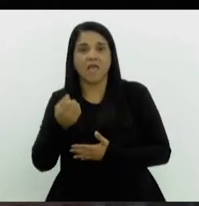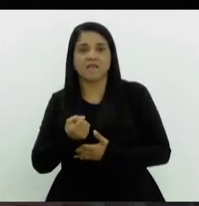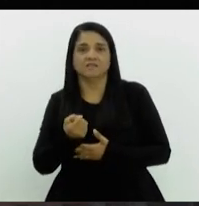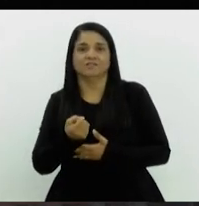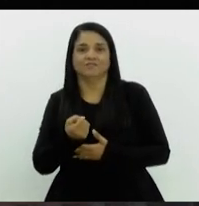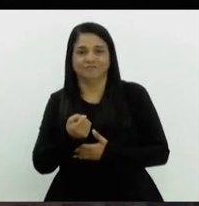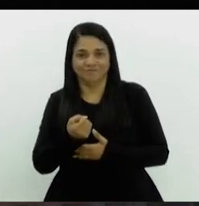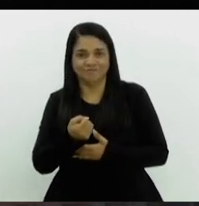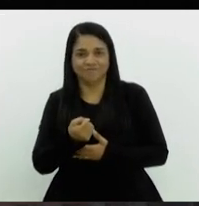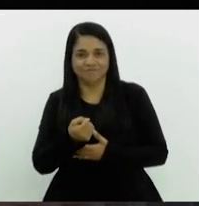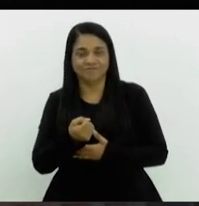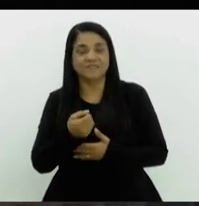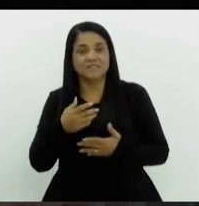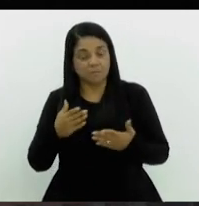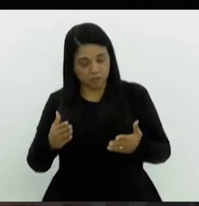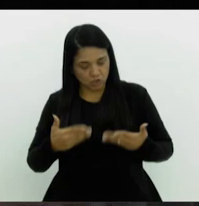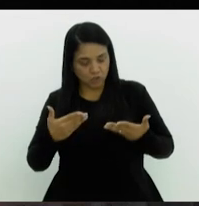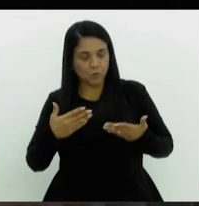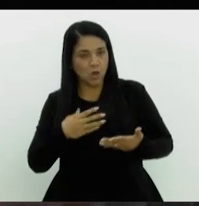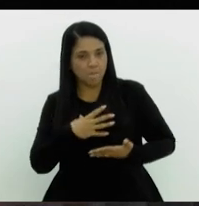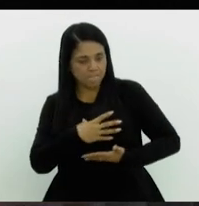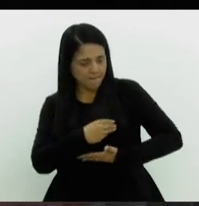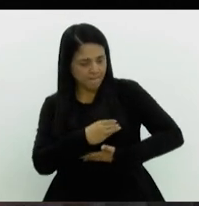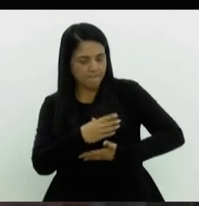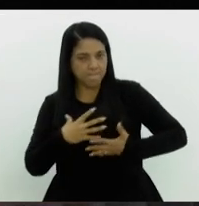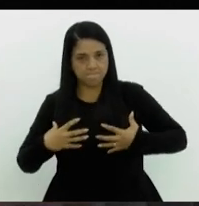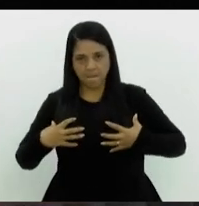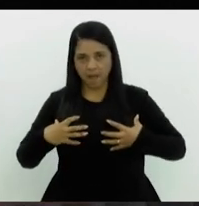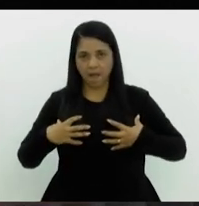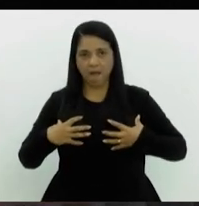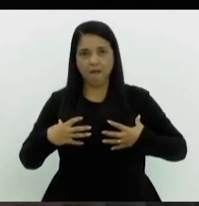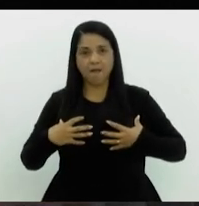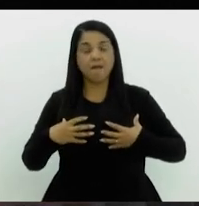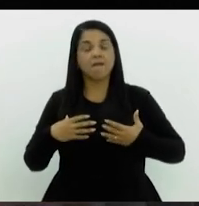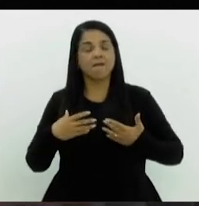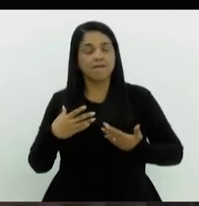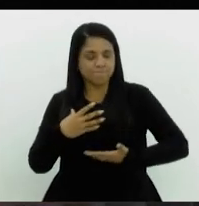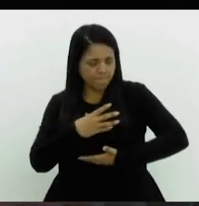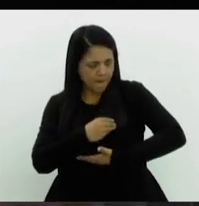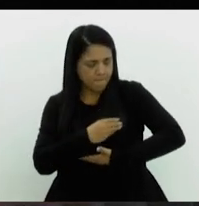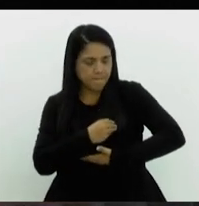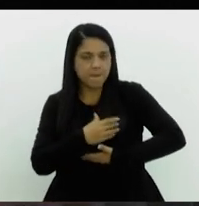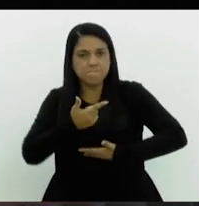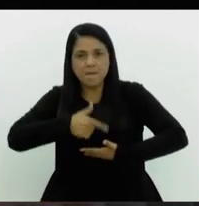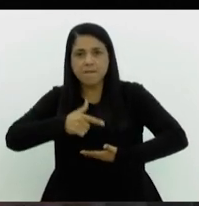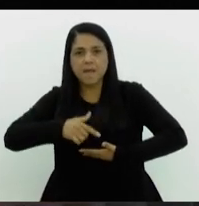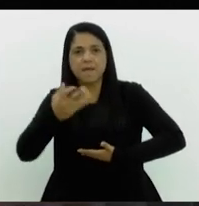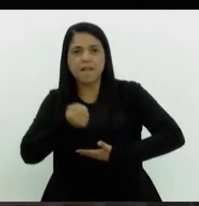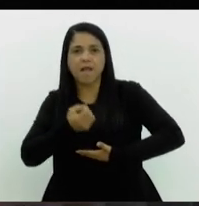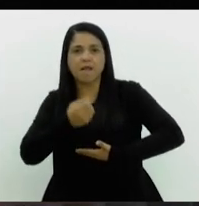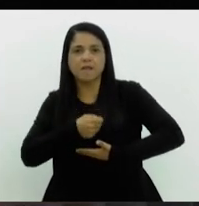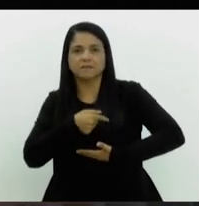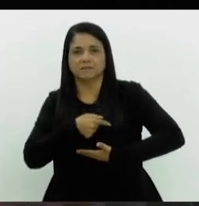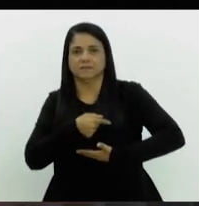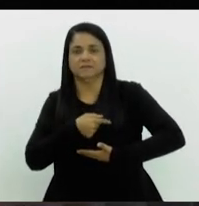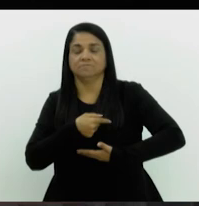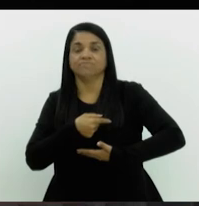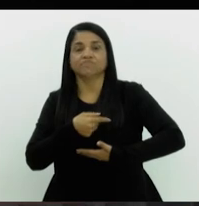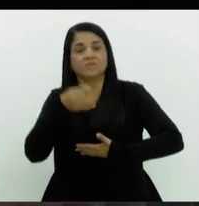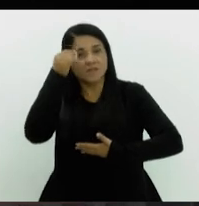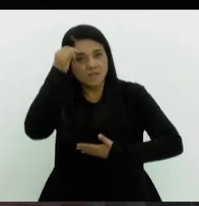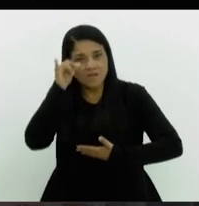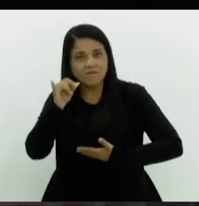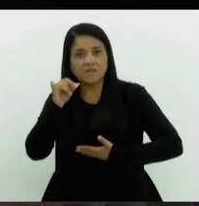sabe que o seio estimulado, o seio de uma mulher que está amamentando, ele produz mais leite, e com isso a gente consegue prevenir